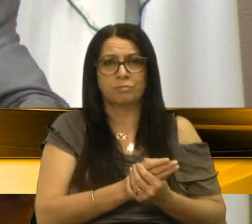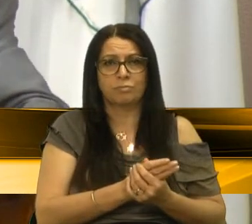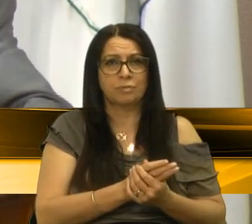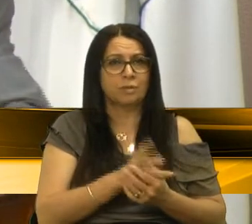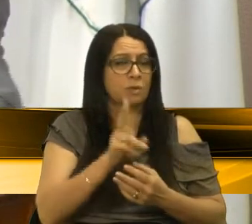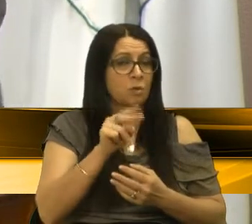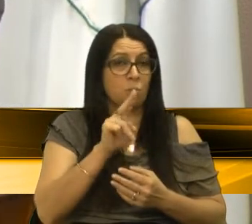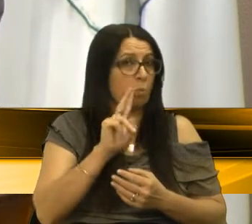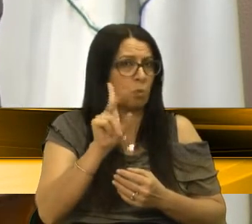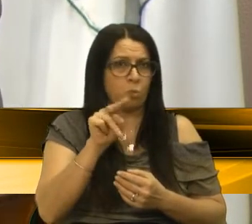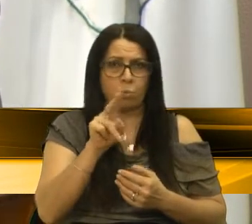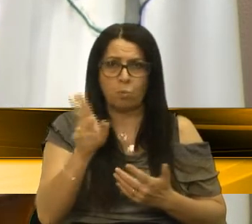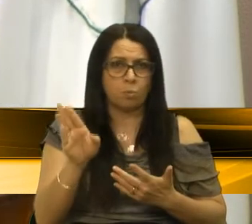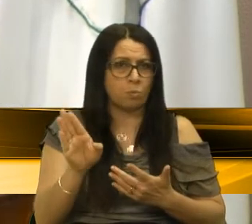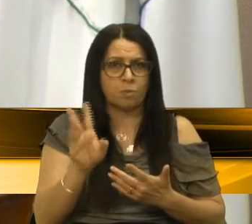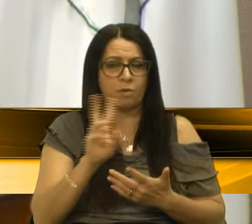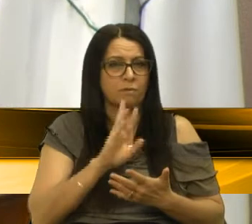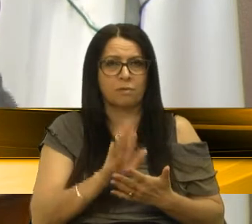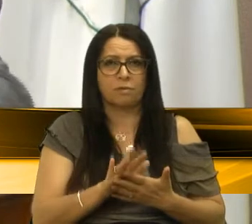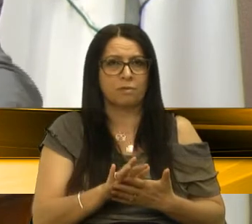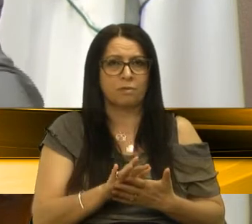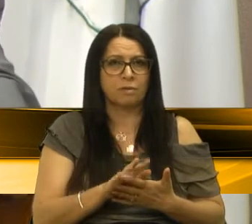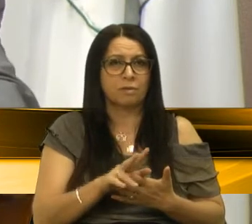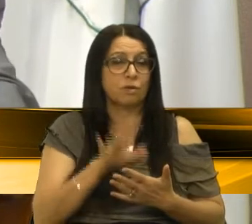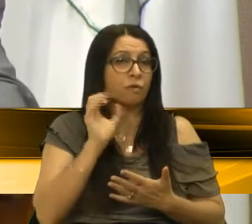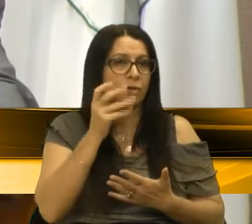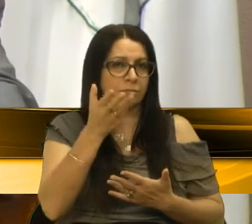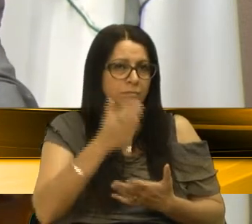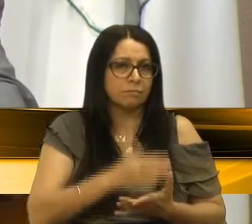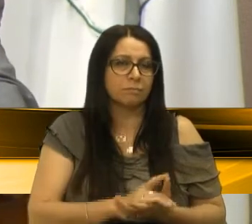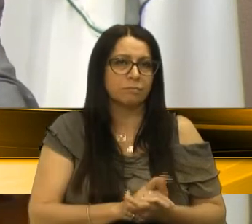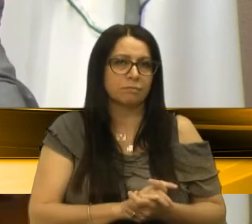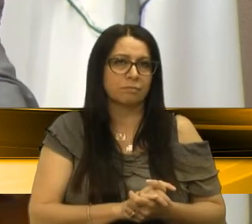Nenhuma, jamais se ouviu isso.